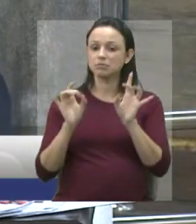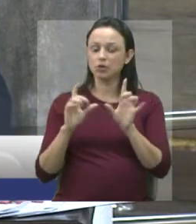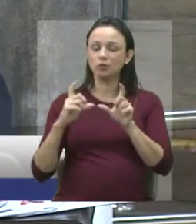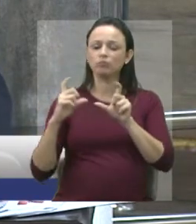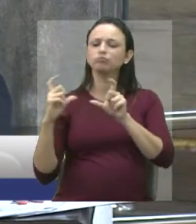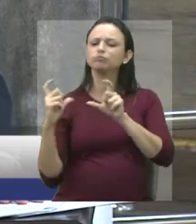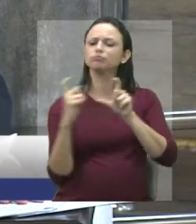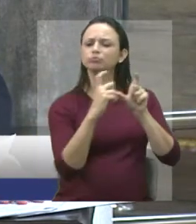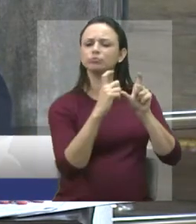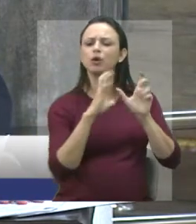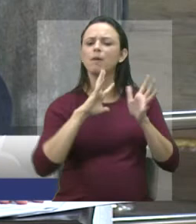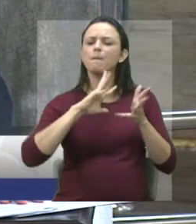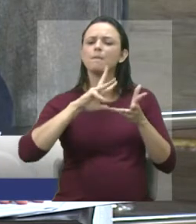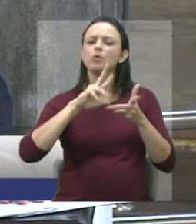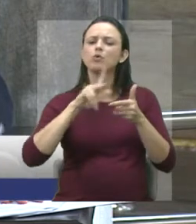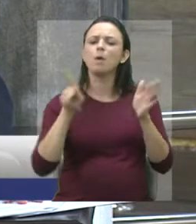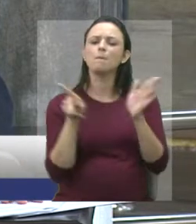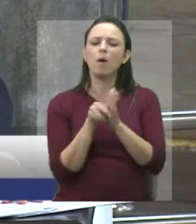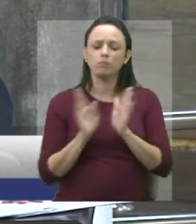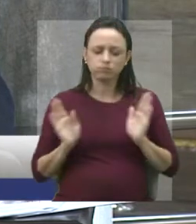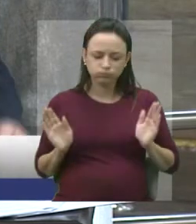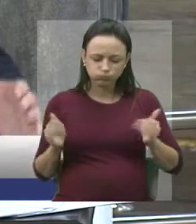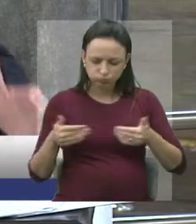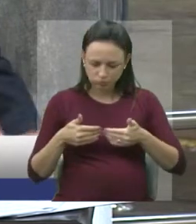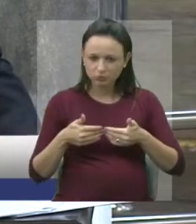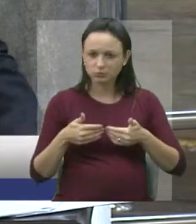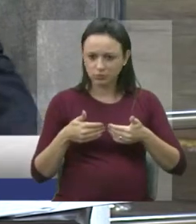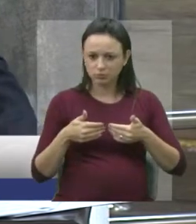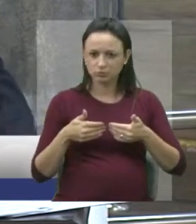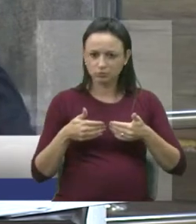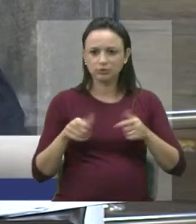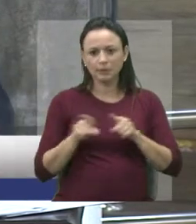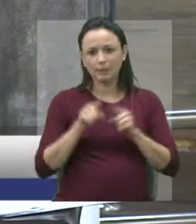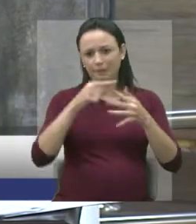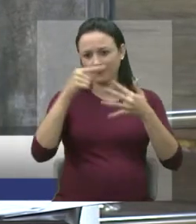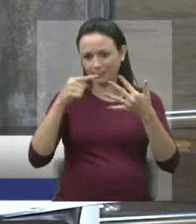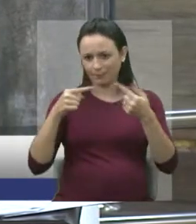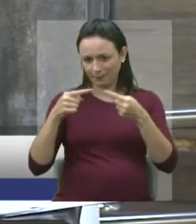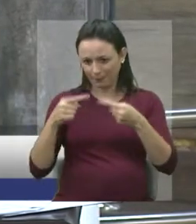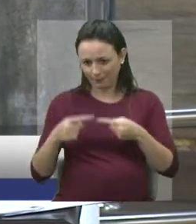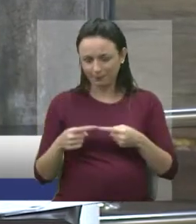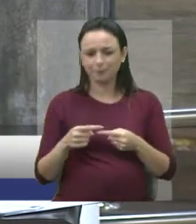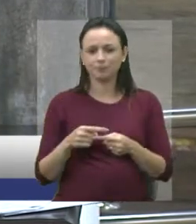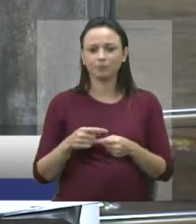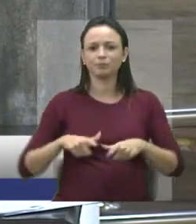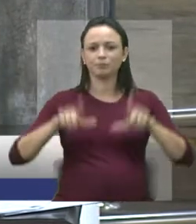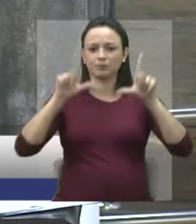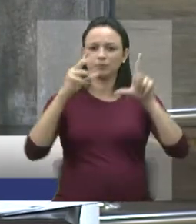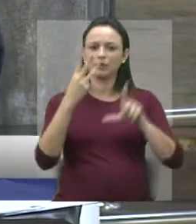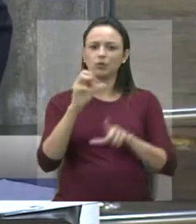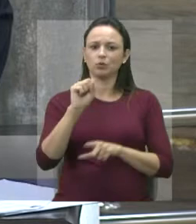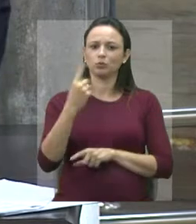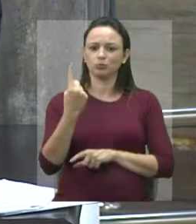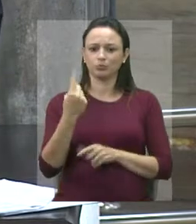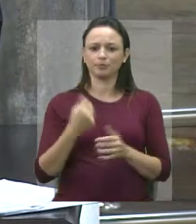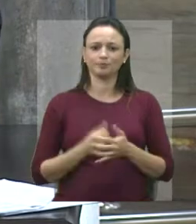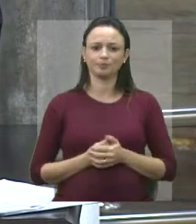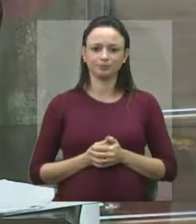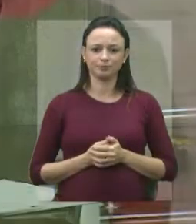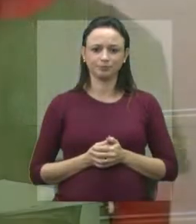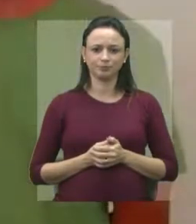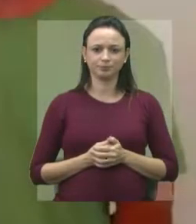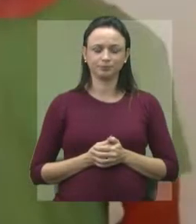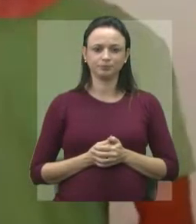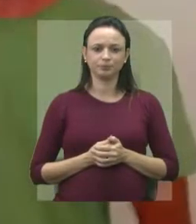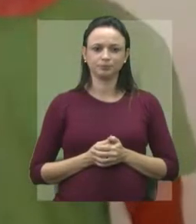mundial do autismo e de outras providências. Por favor, a pasta 381.